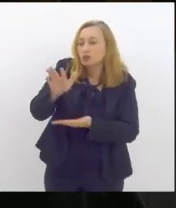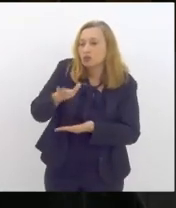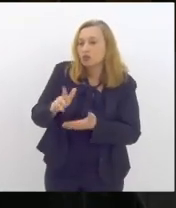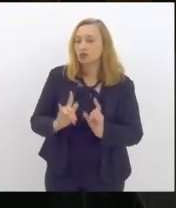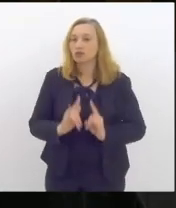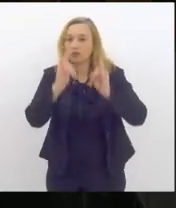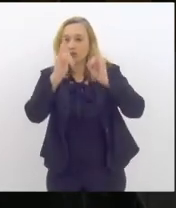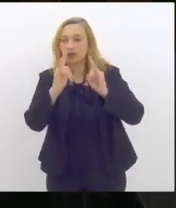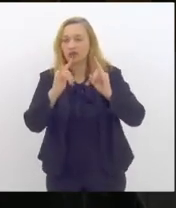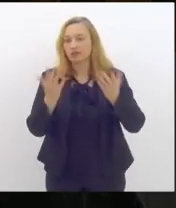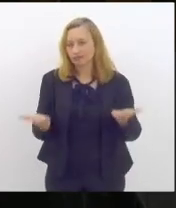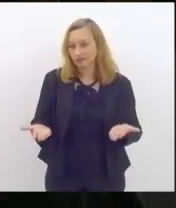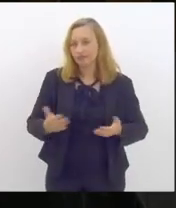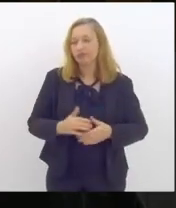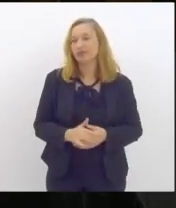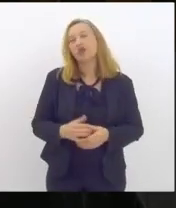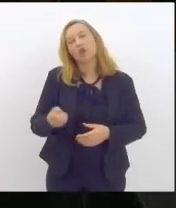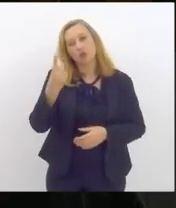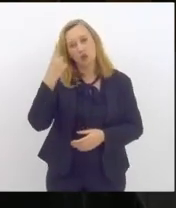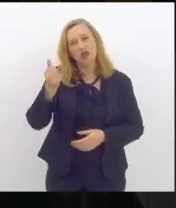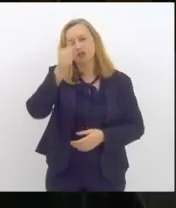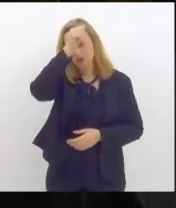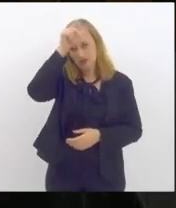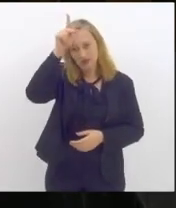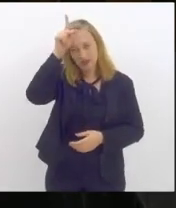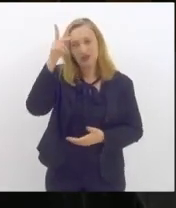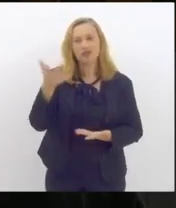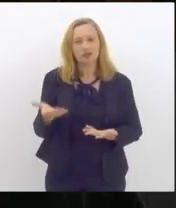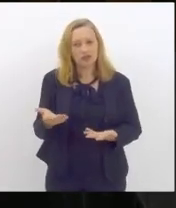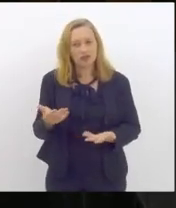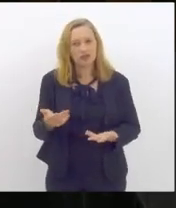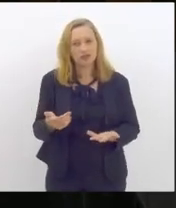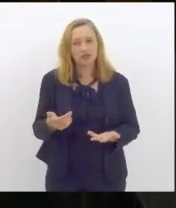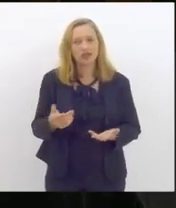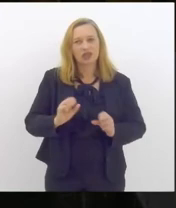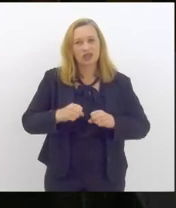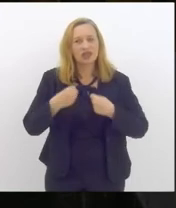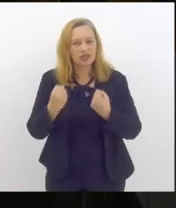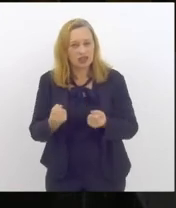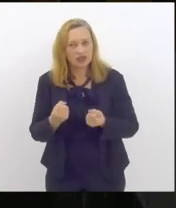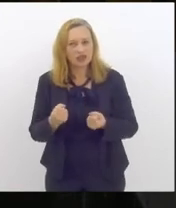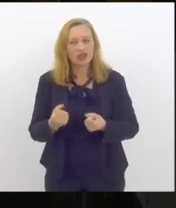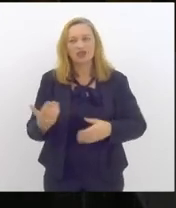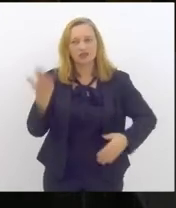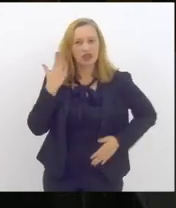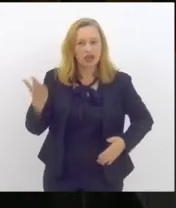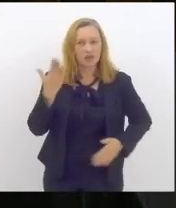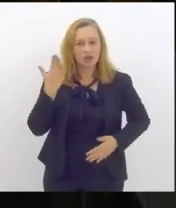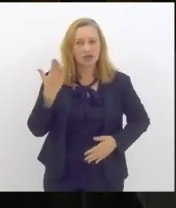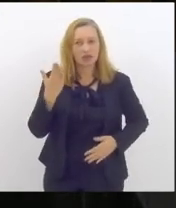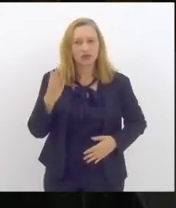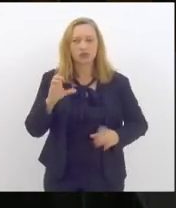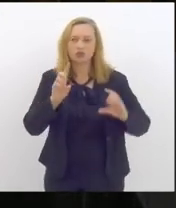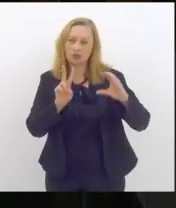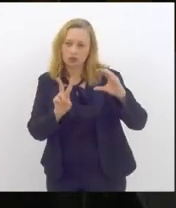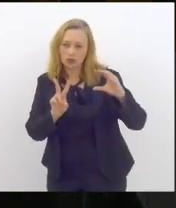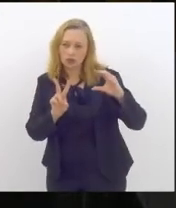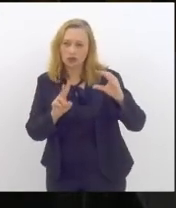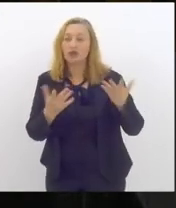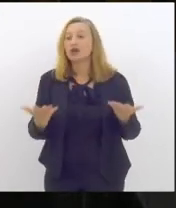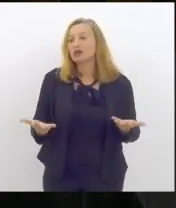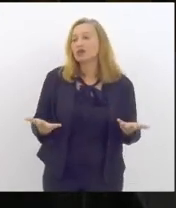apartamentos e vem o ex-prefeito Tinho defender esses vagabundos do Comando Vermelho